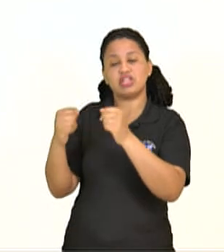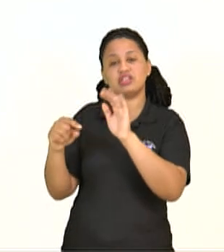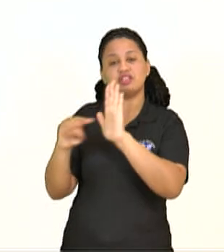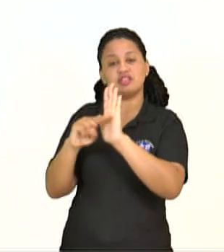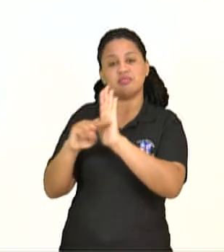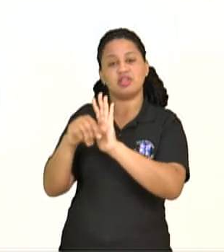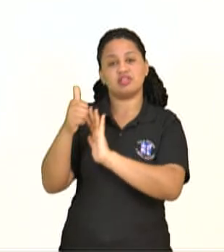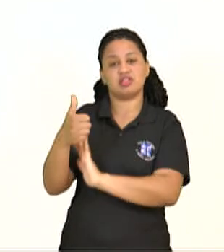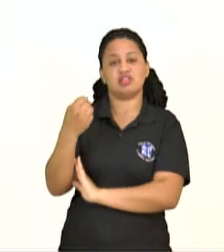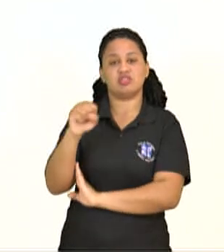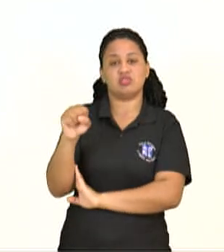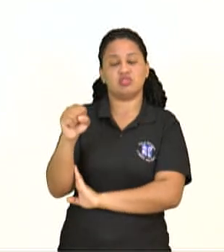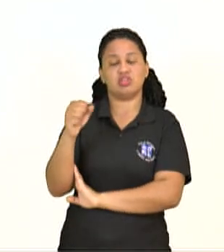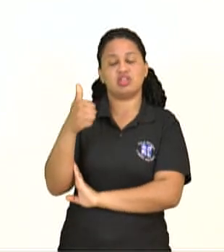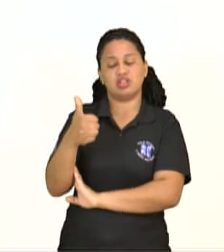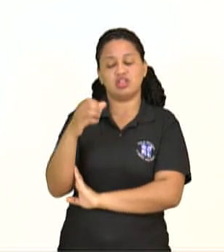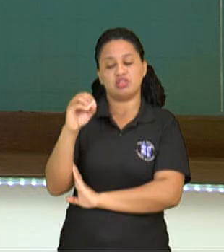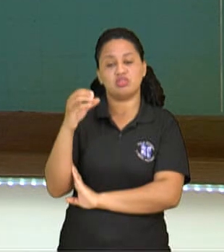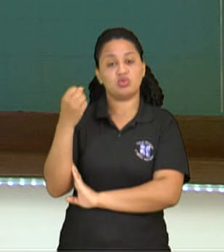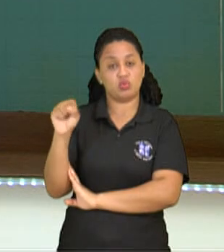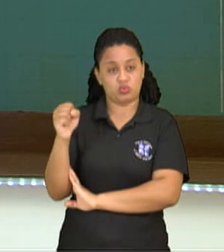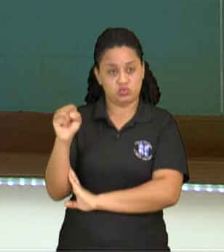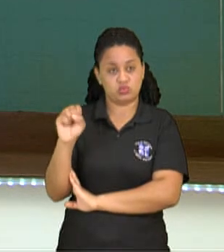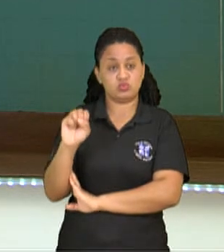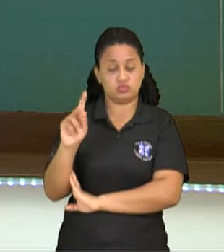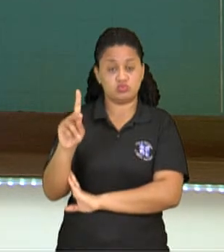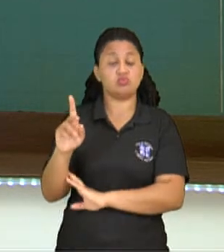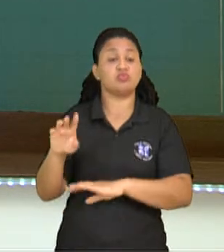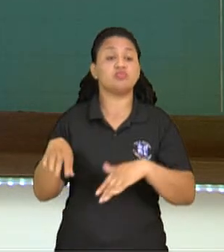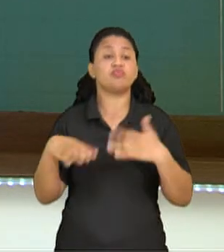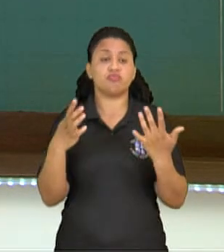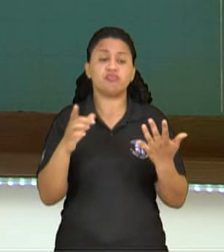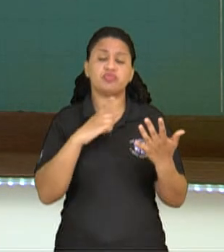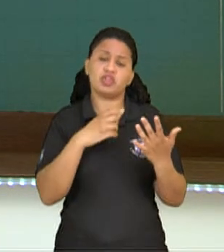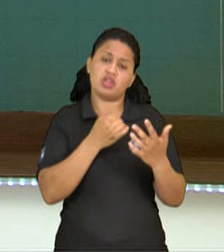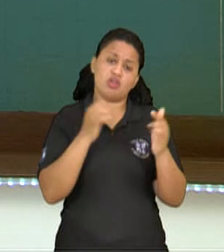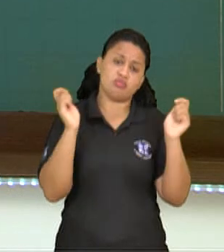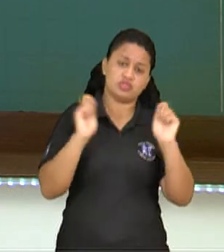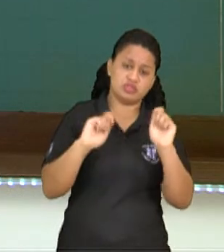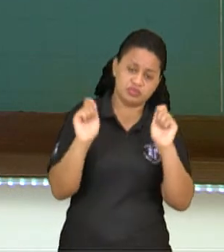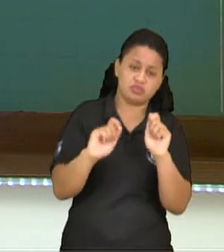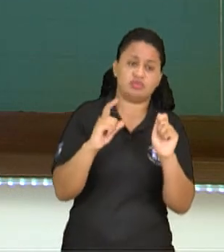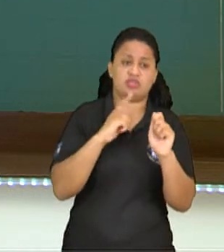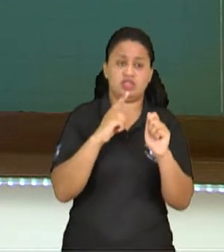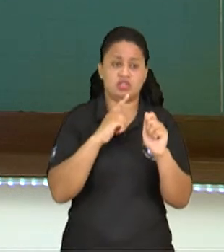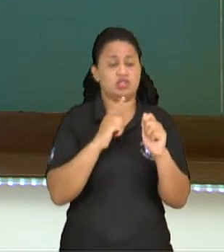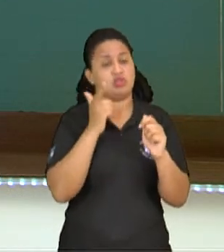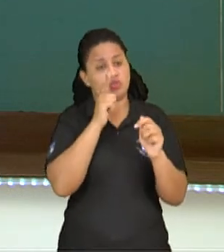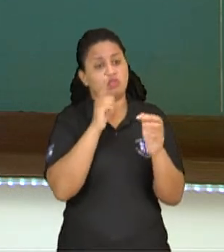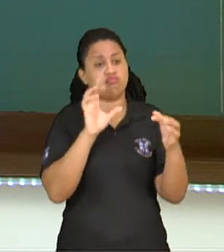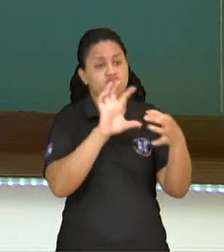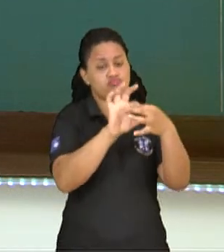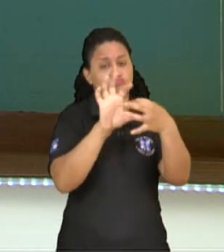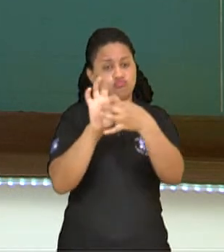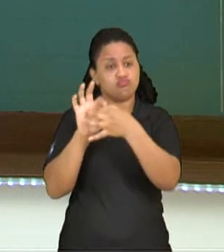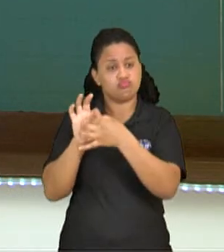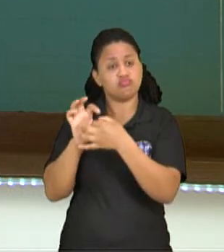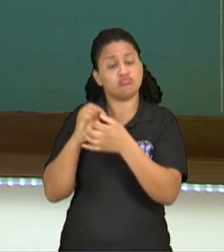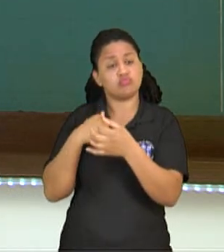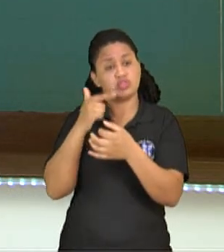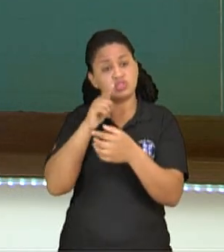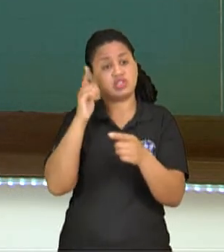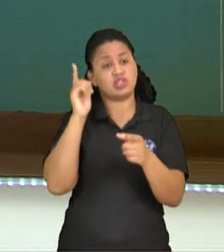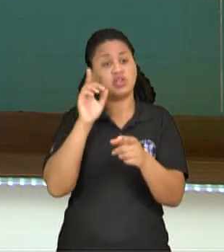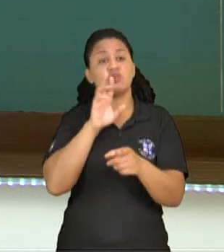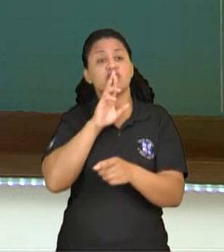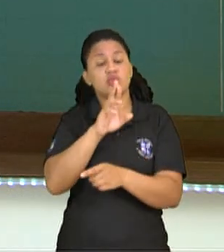a menos 108. Tá? Então, aí tem algumas possibilidades que a gente pode ir encaixando até poder encontrar essa